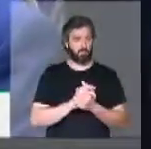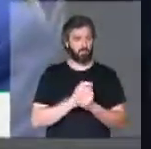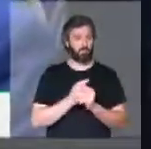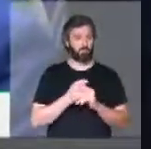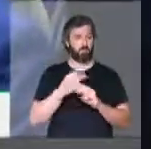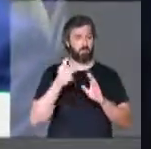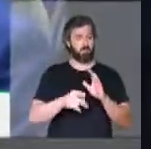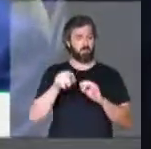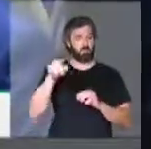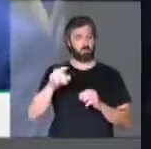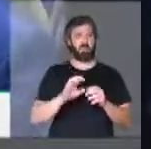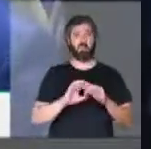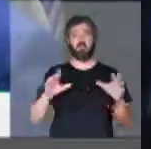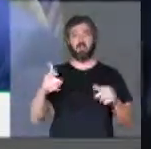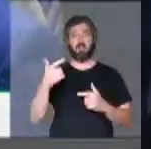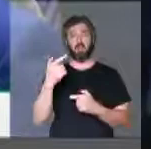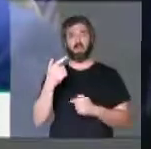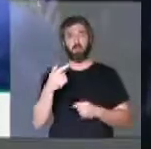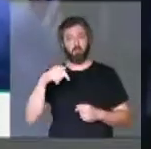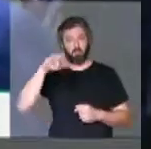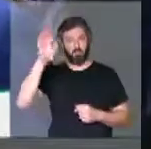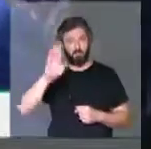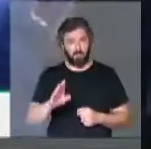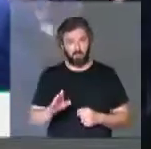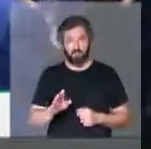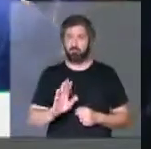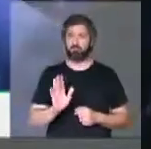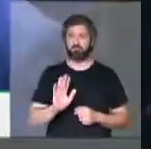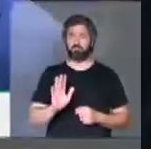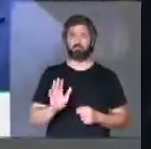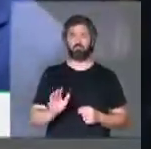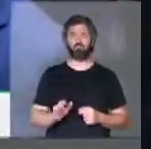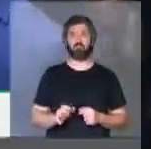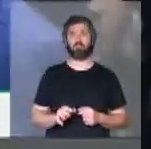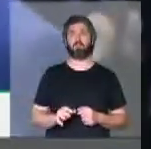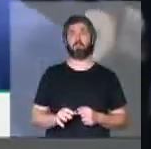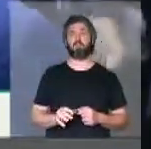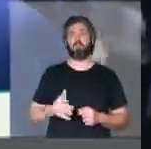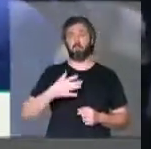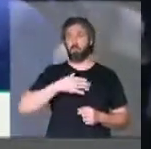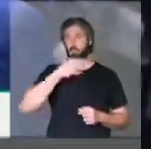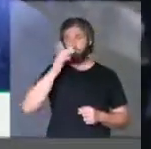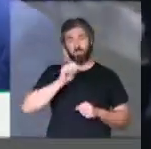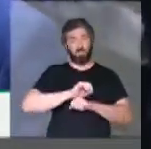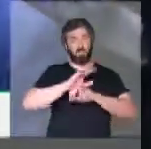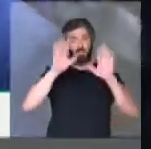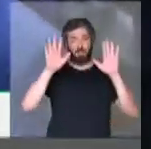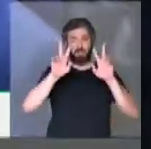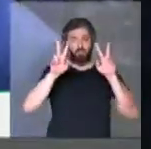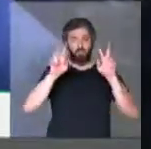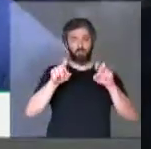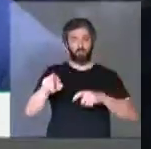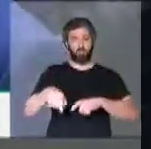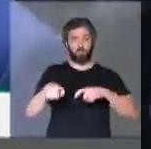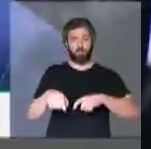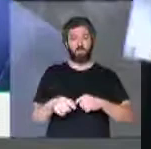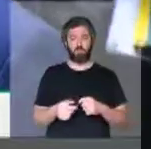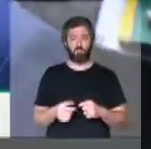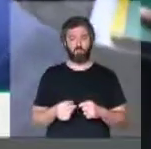a esse projeto de liberação de armas no Brasil e tenho uma visão muito clara, sobretudo em relação à questão